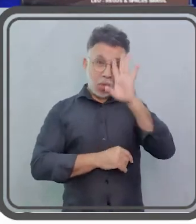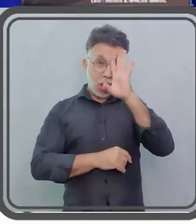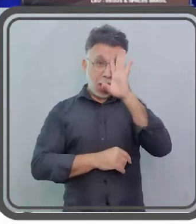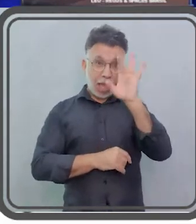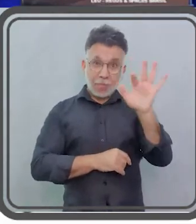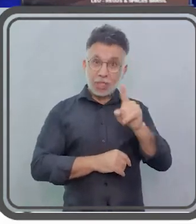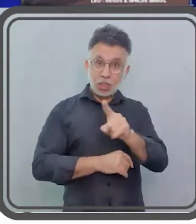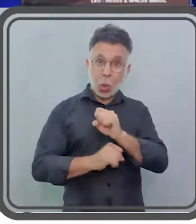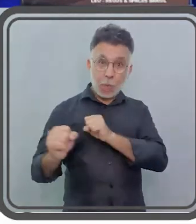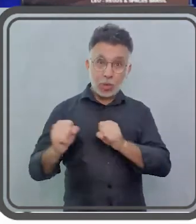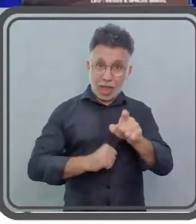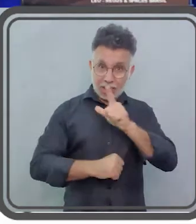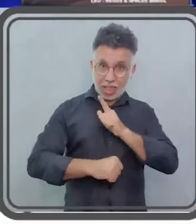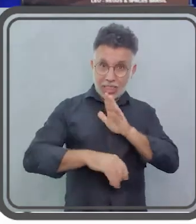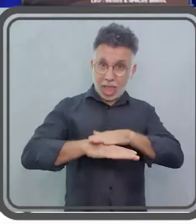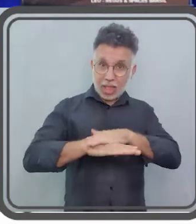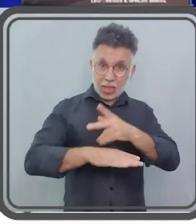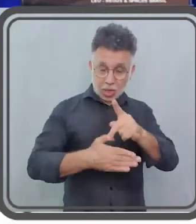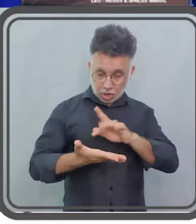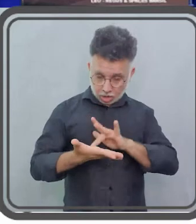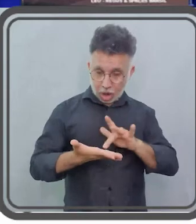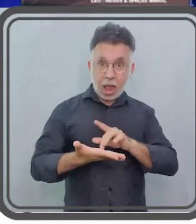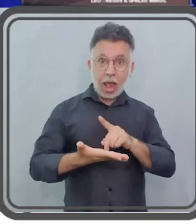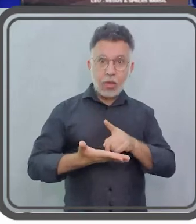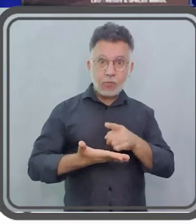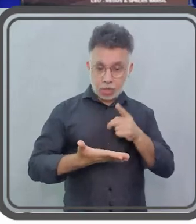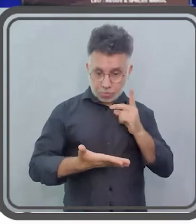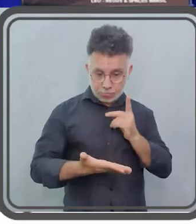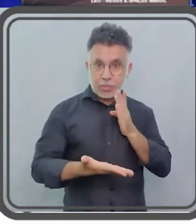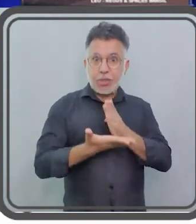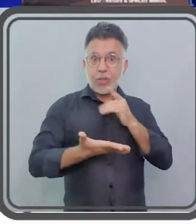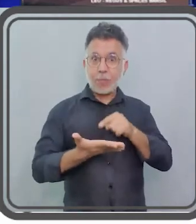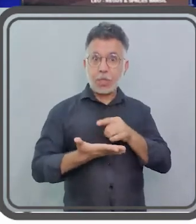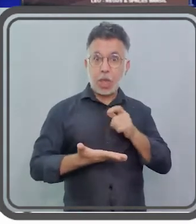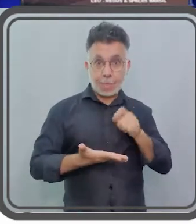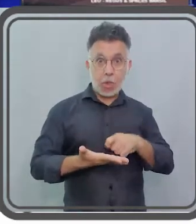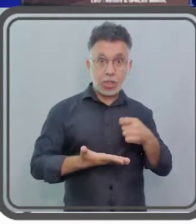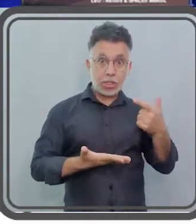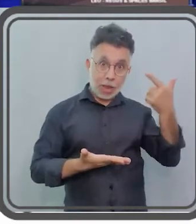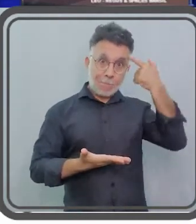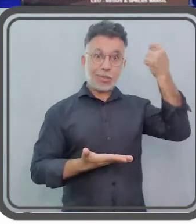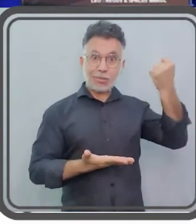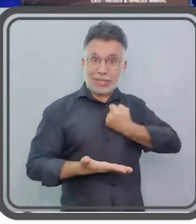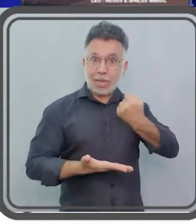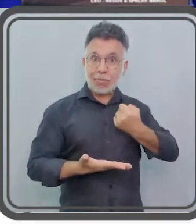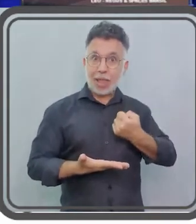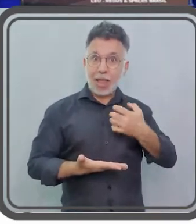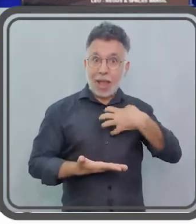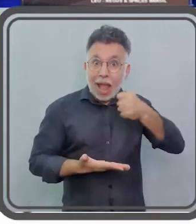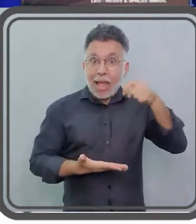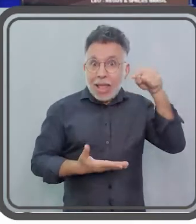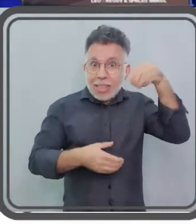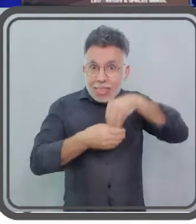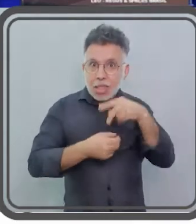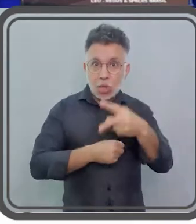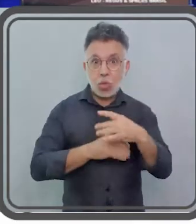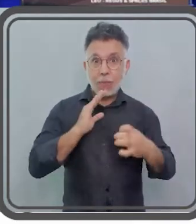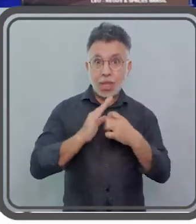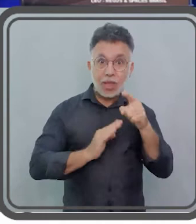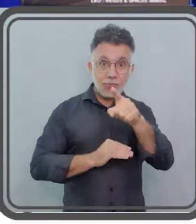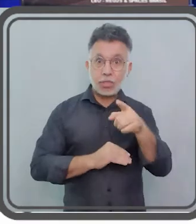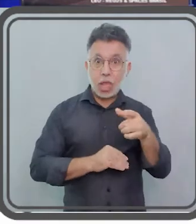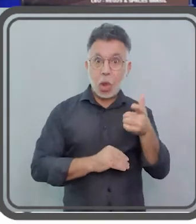tem nas suas mãos quando você identifica pessoas que podem se suicidar na tua empresa e você mudar essa vida, salvar uma